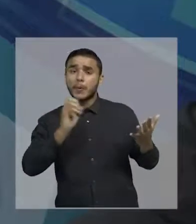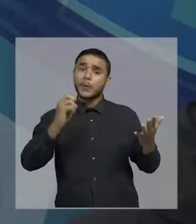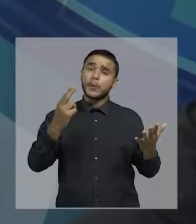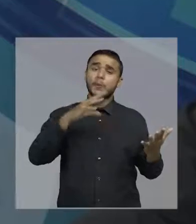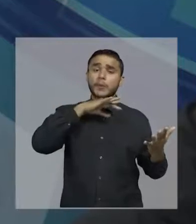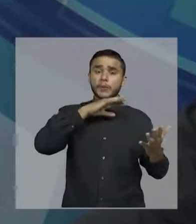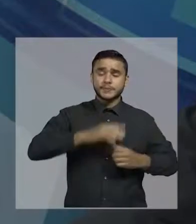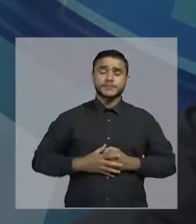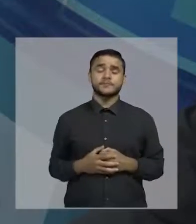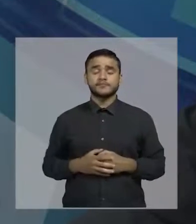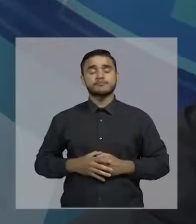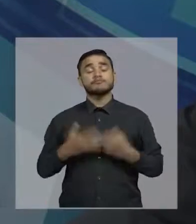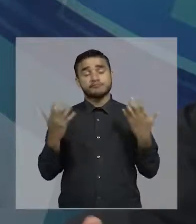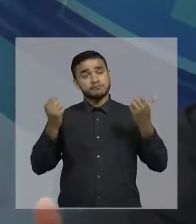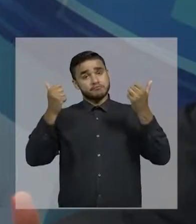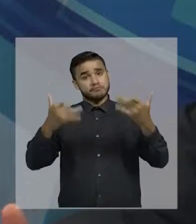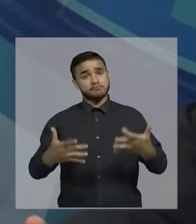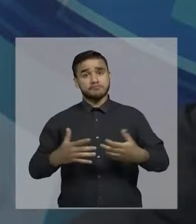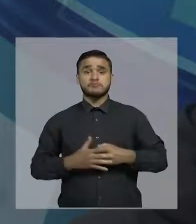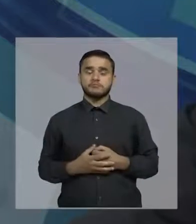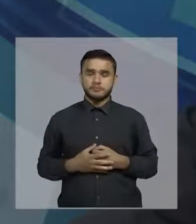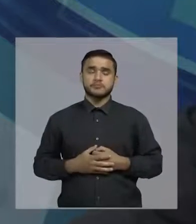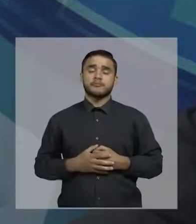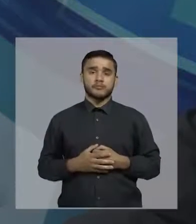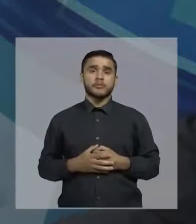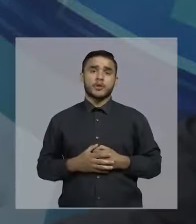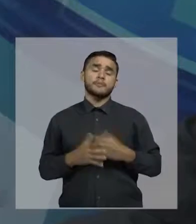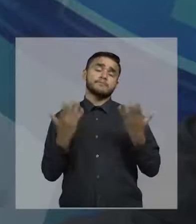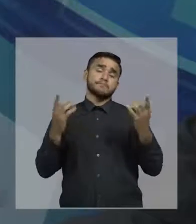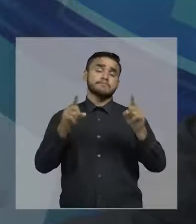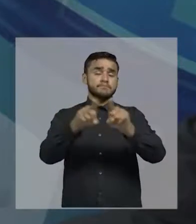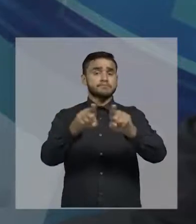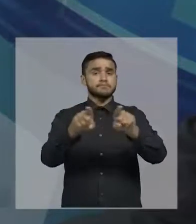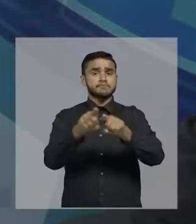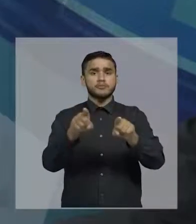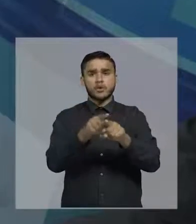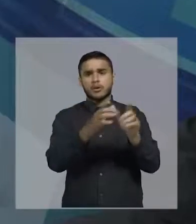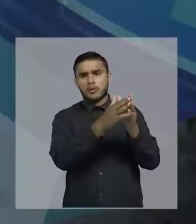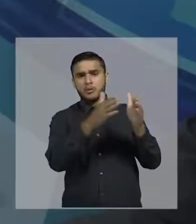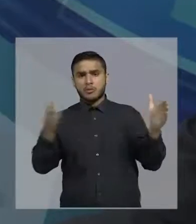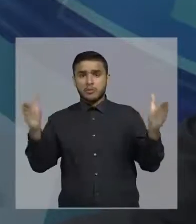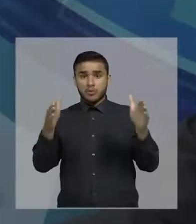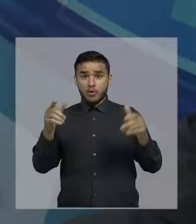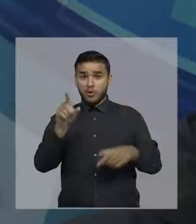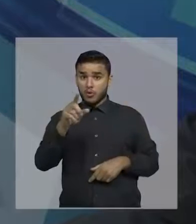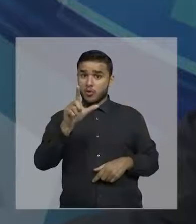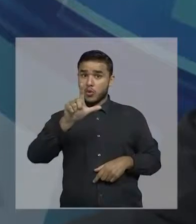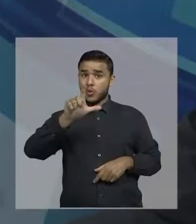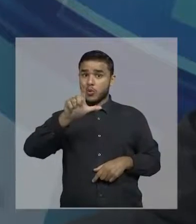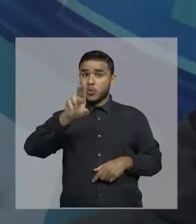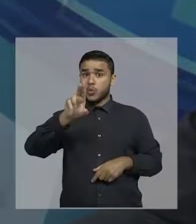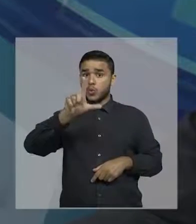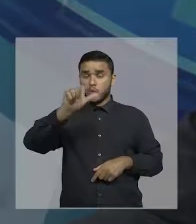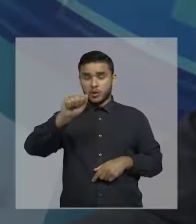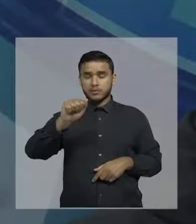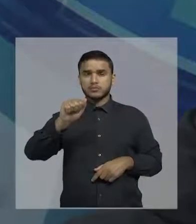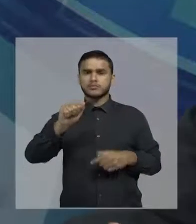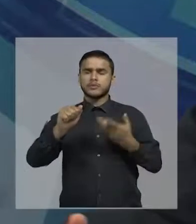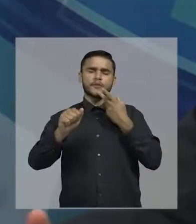explica, né? Somado ao fato de que, no período do governo Lula,